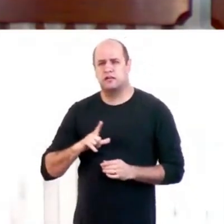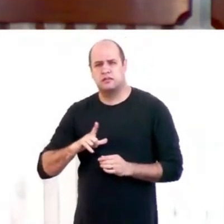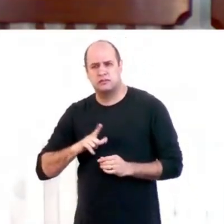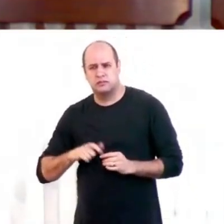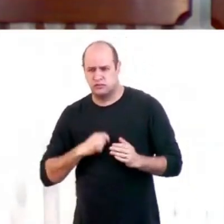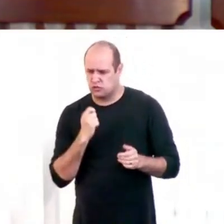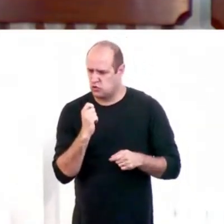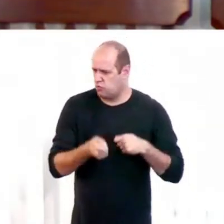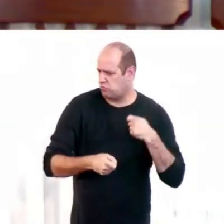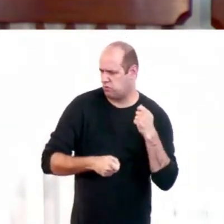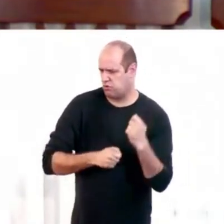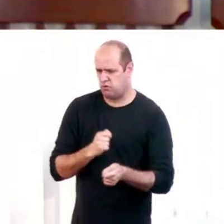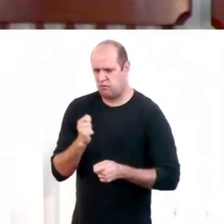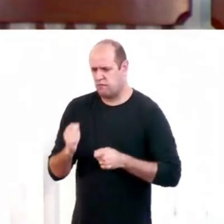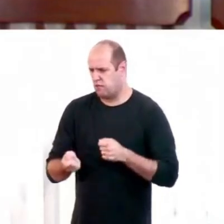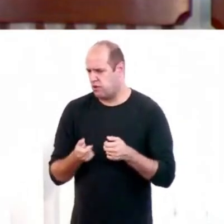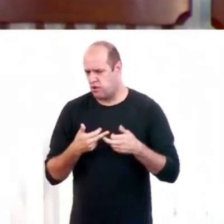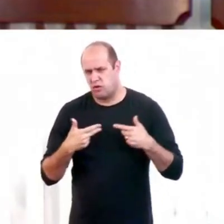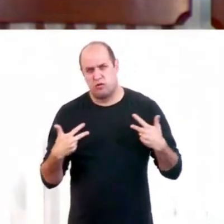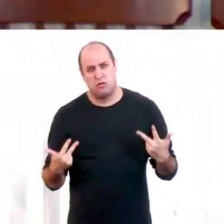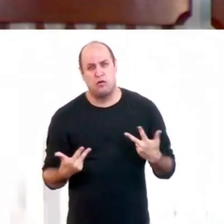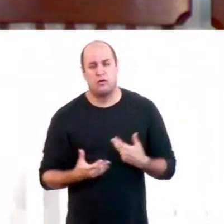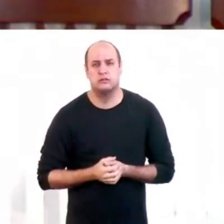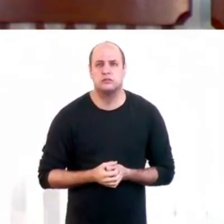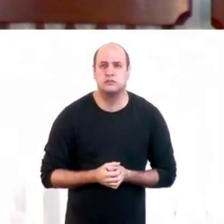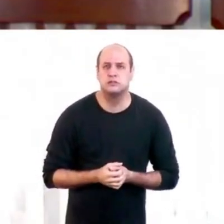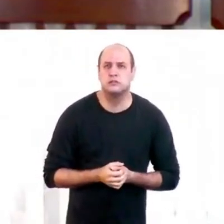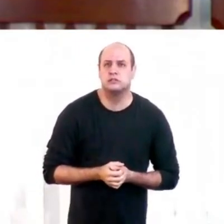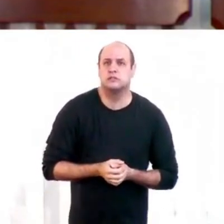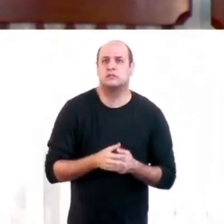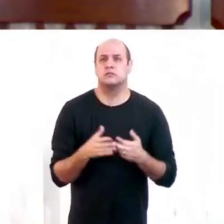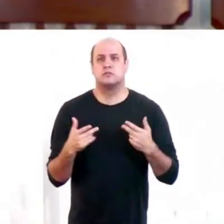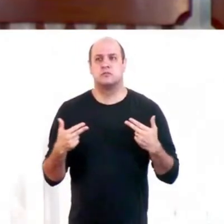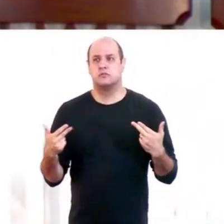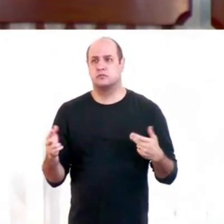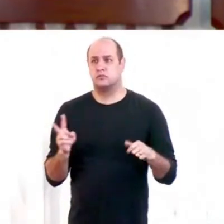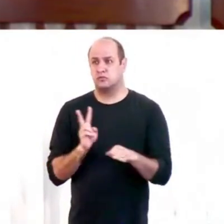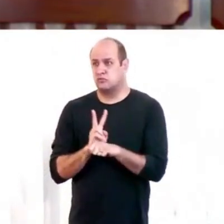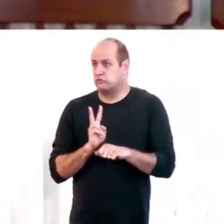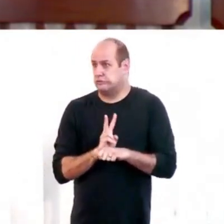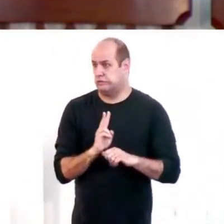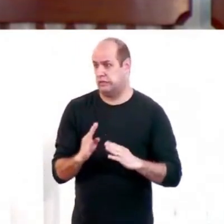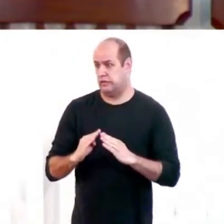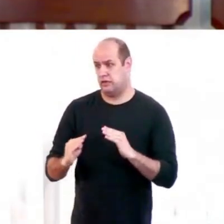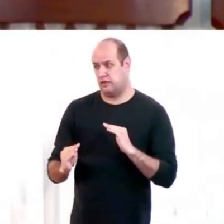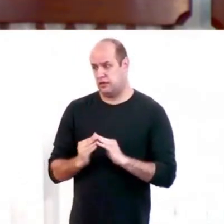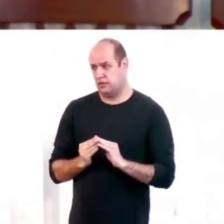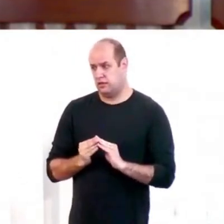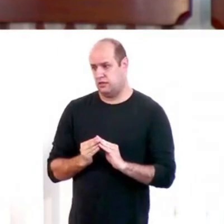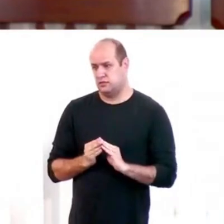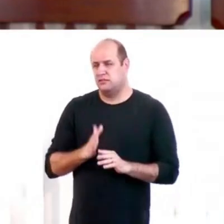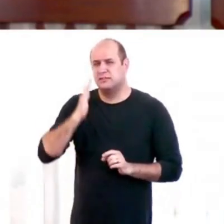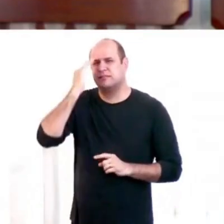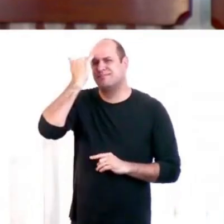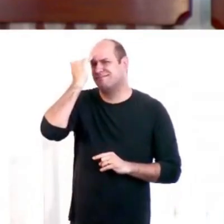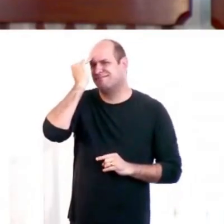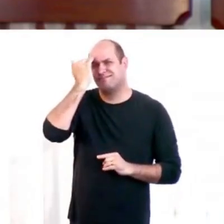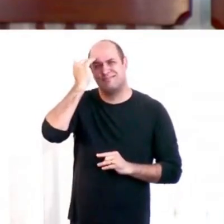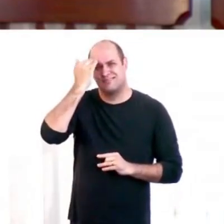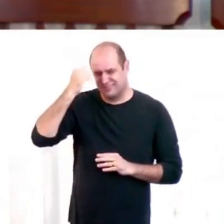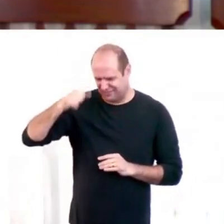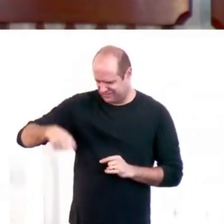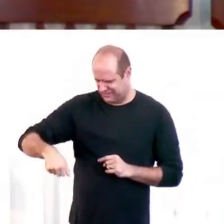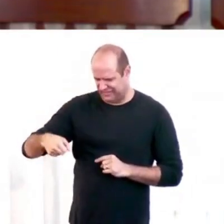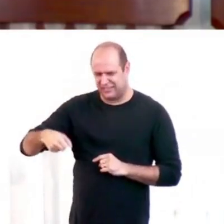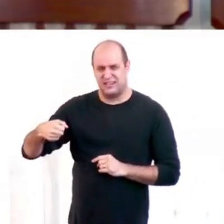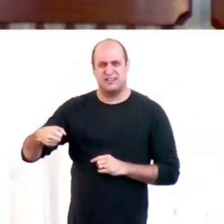comprando algumas coisas que diziam ser para proteção da casa, e ali eles entenderam que aquilo ali podia